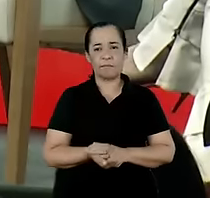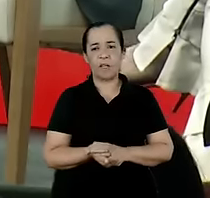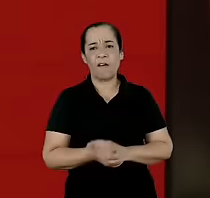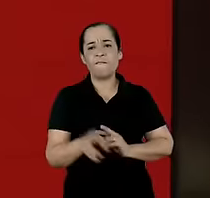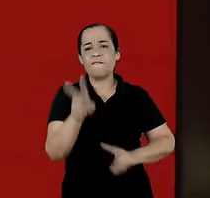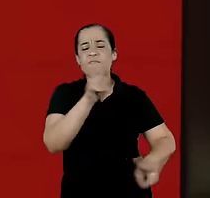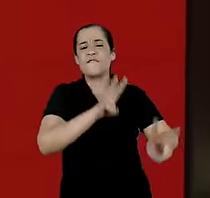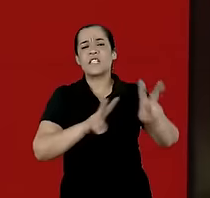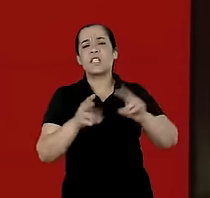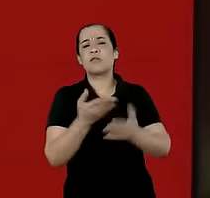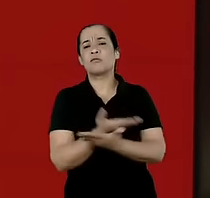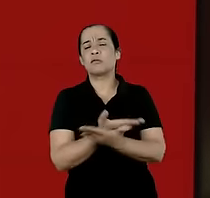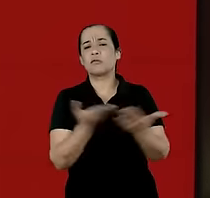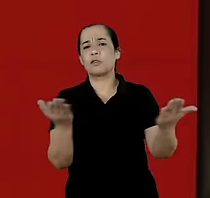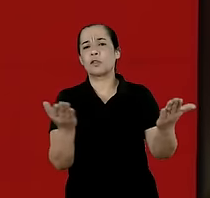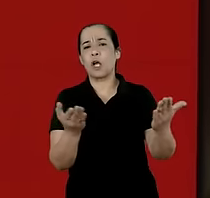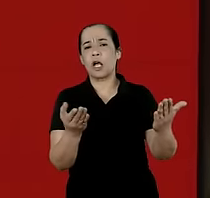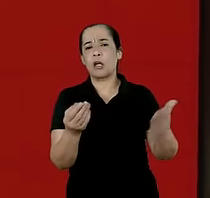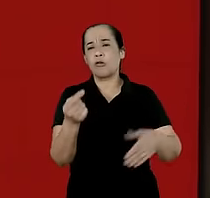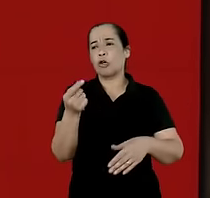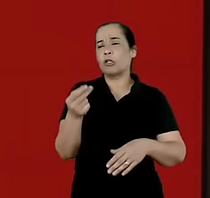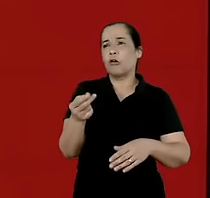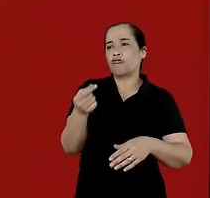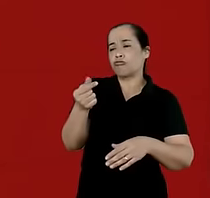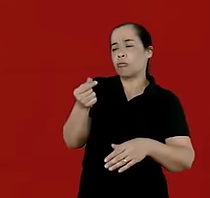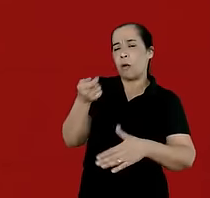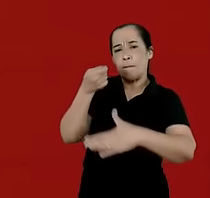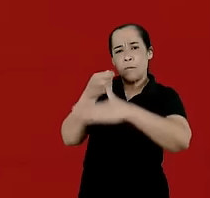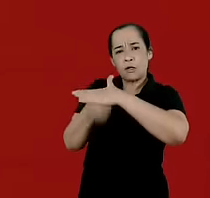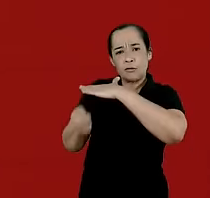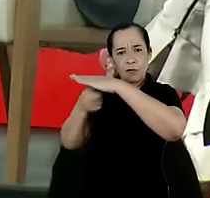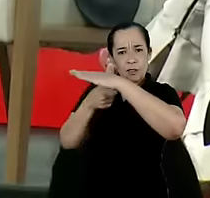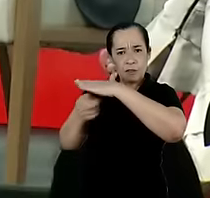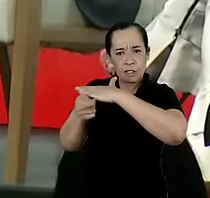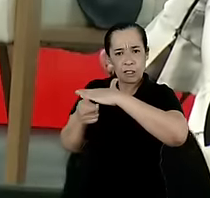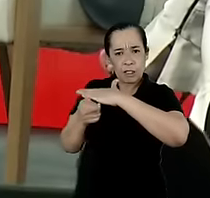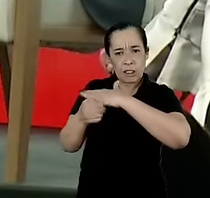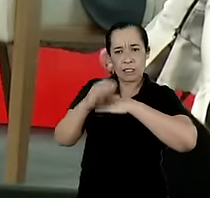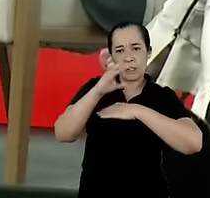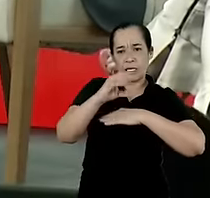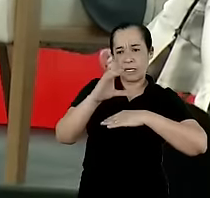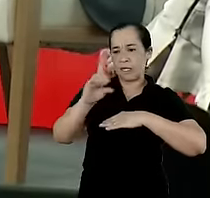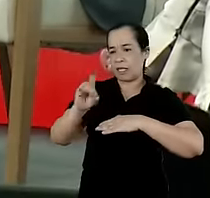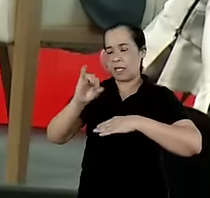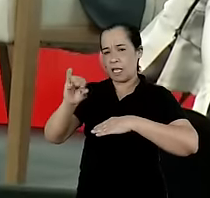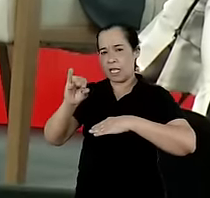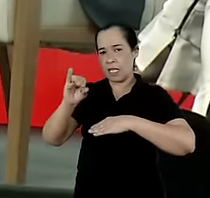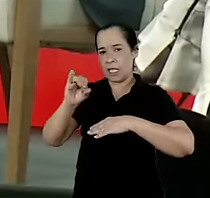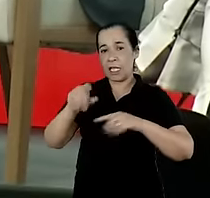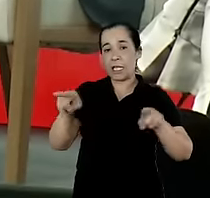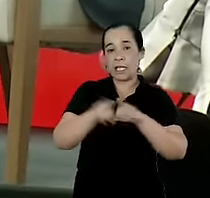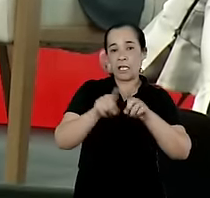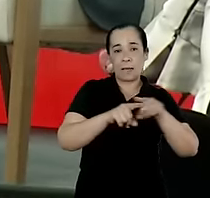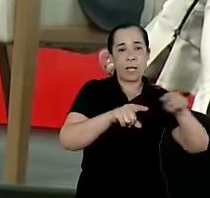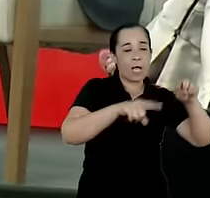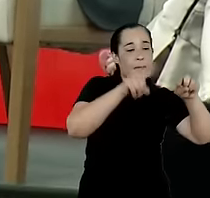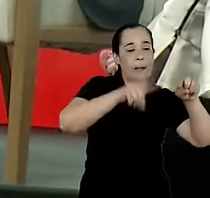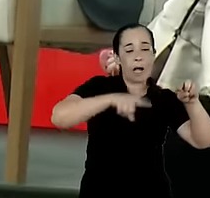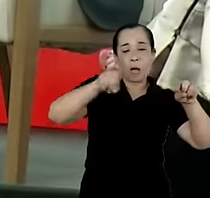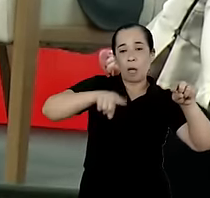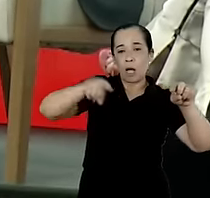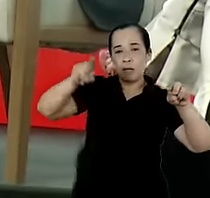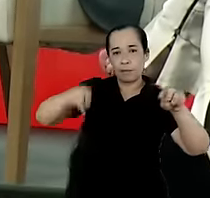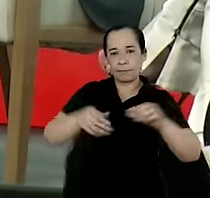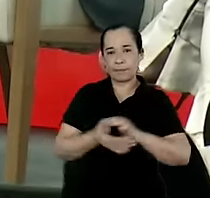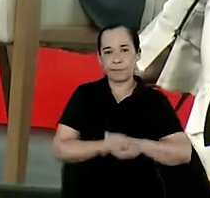investimentos no exterior entre renda fixa renda variável Sim vamos falar vou vou